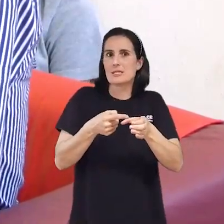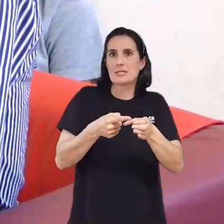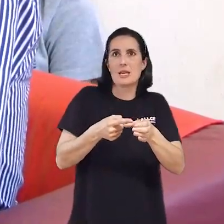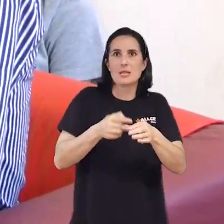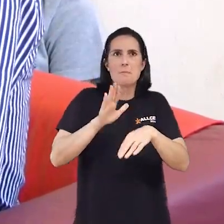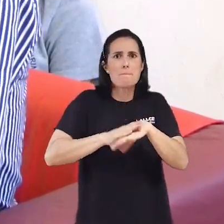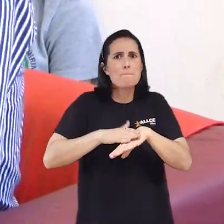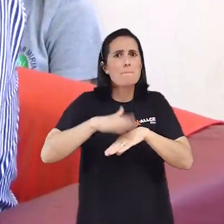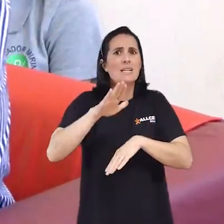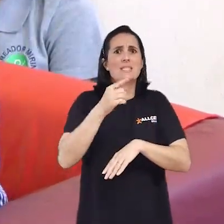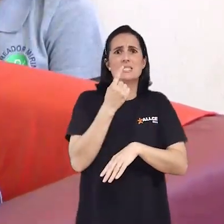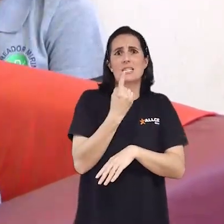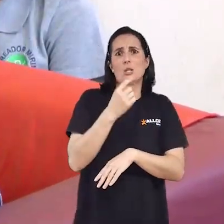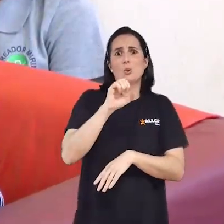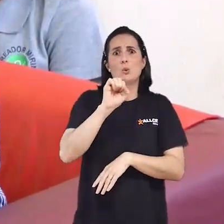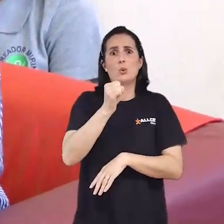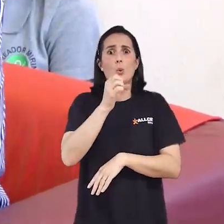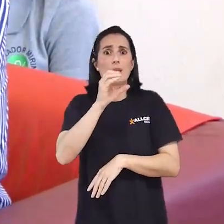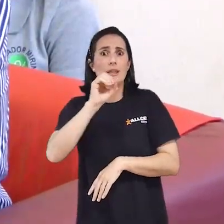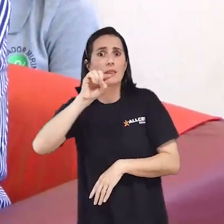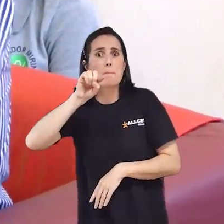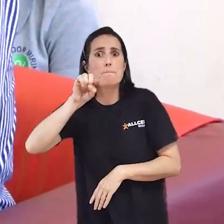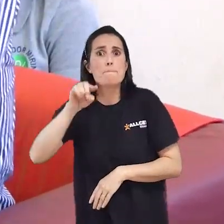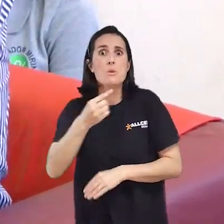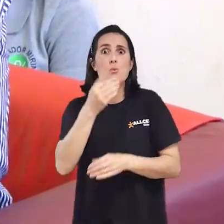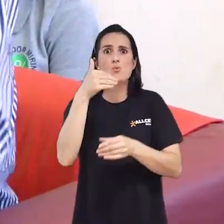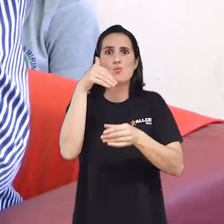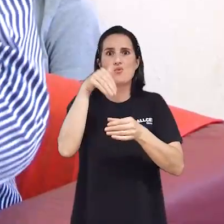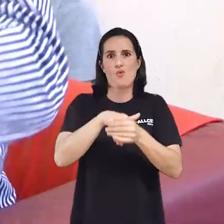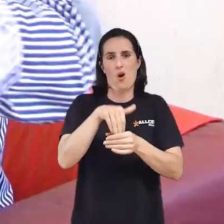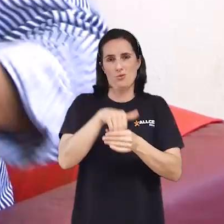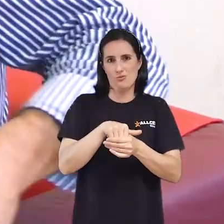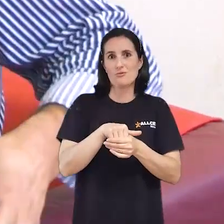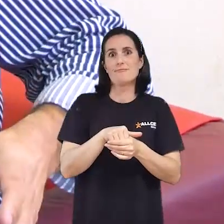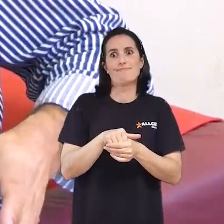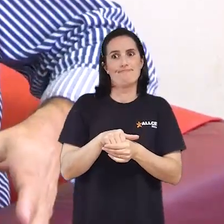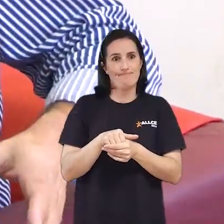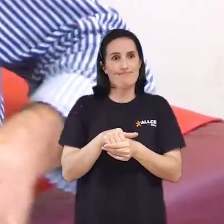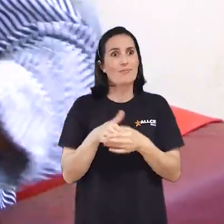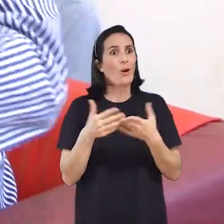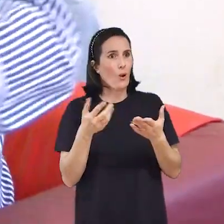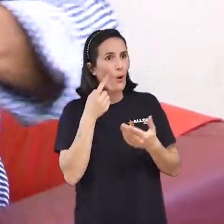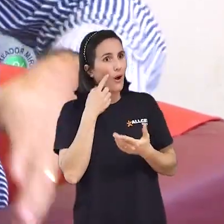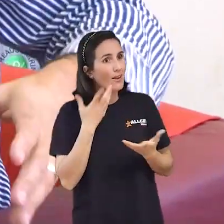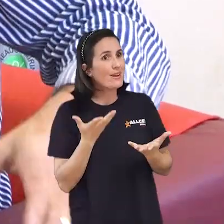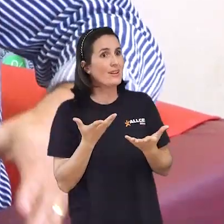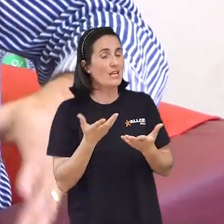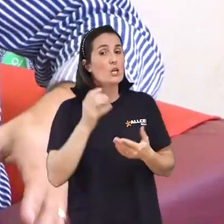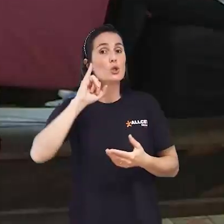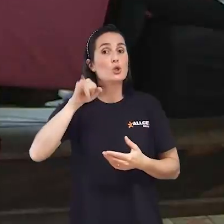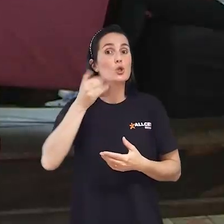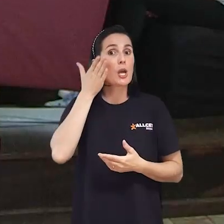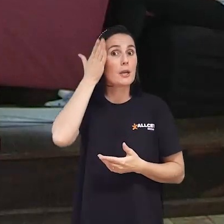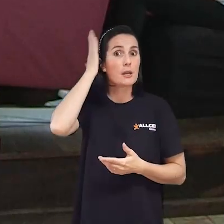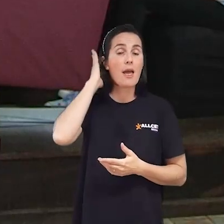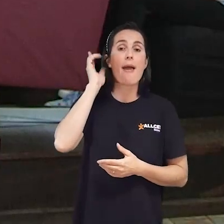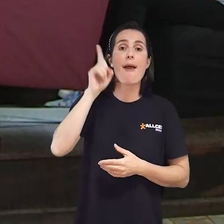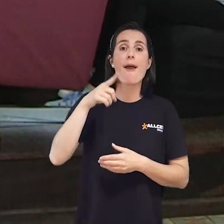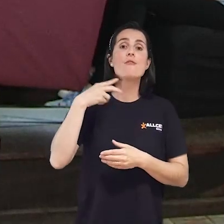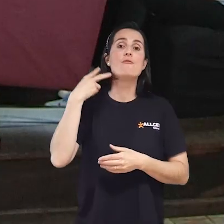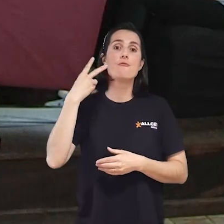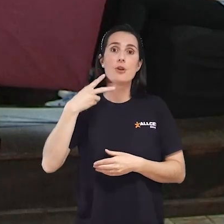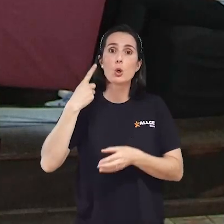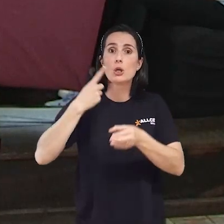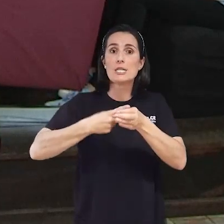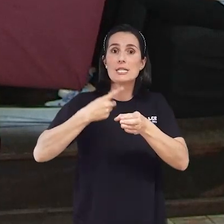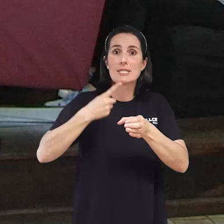vocês, a cidadania, né? E quem sabe vocês têm até mais responsabilidade do que os 11 vereadores titulares eleitos